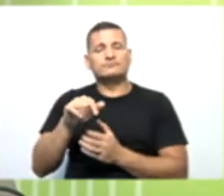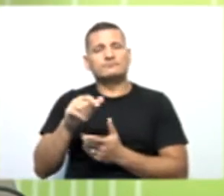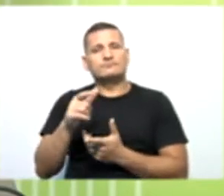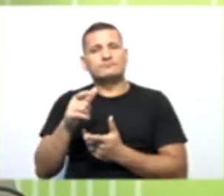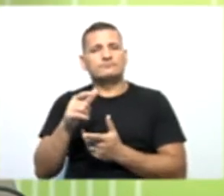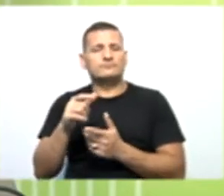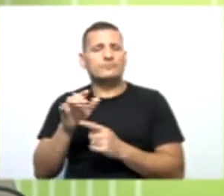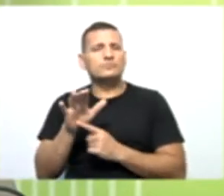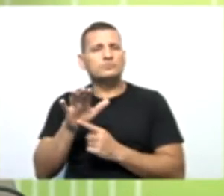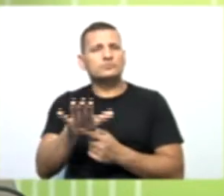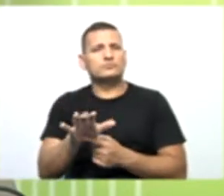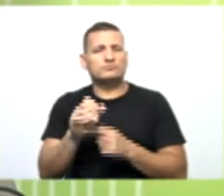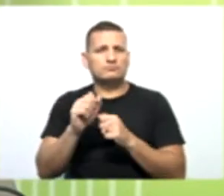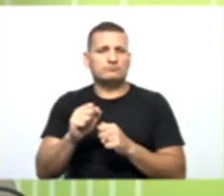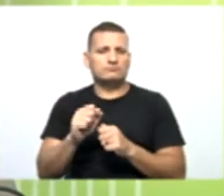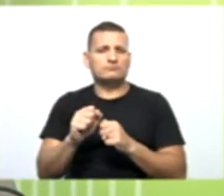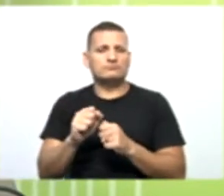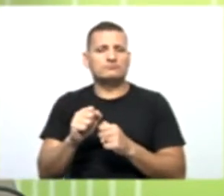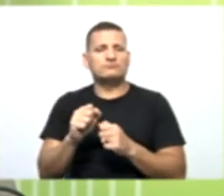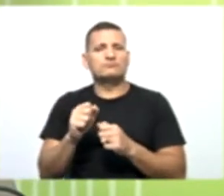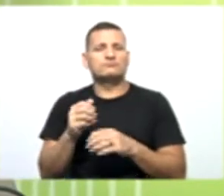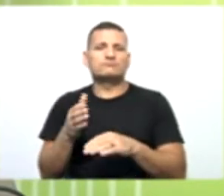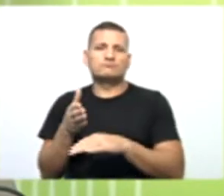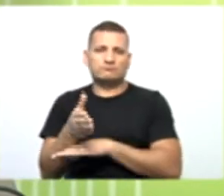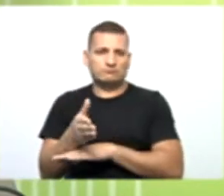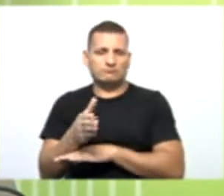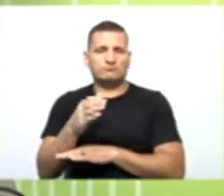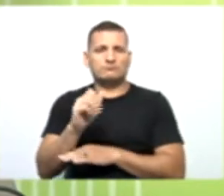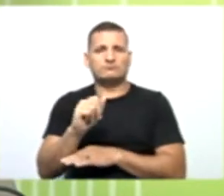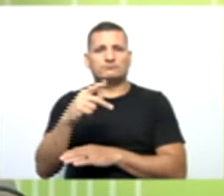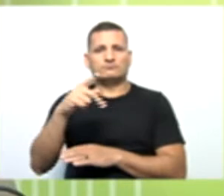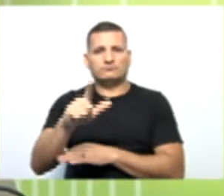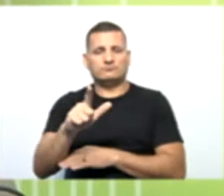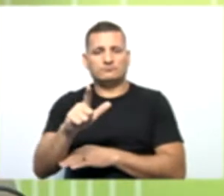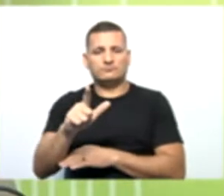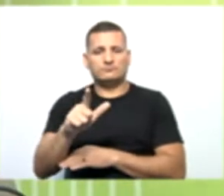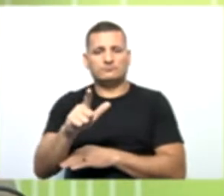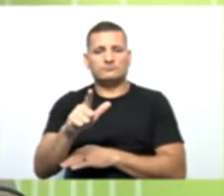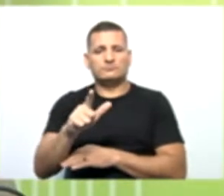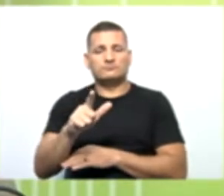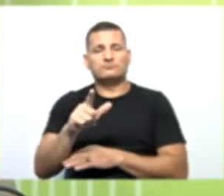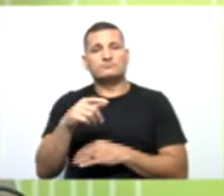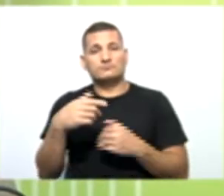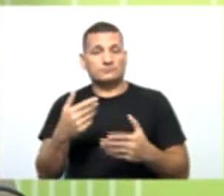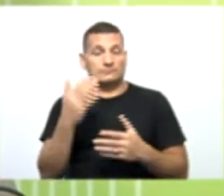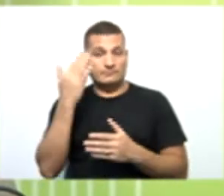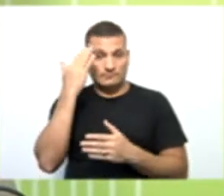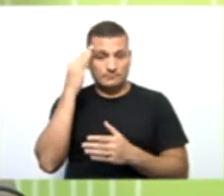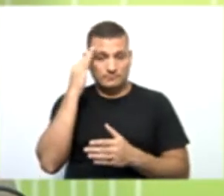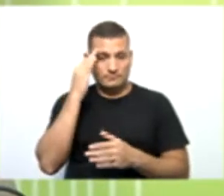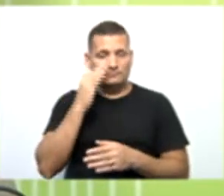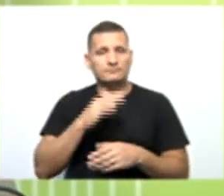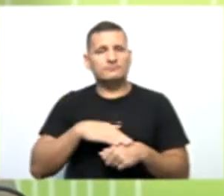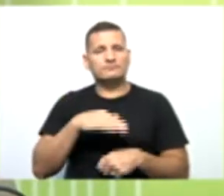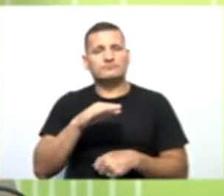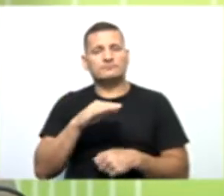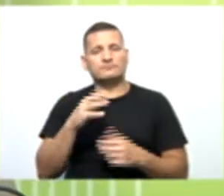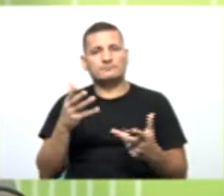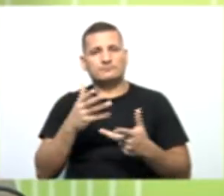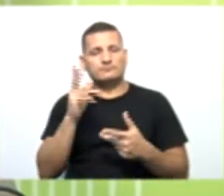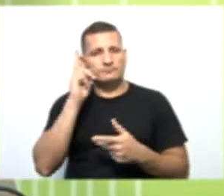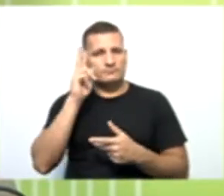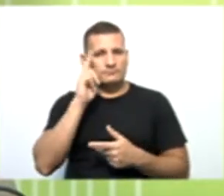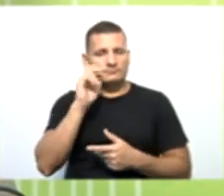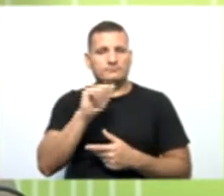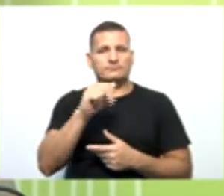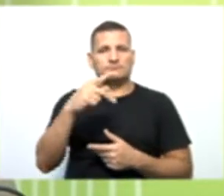podem contribuir e participar desse arranjo produtivo local. A gente entendeu um pouquinho uma história do arranjo